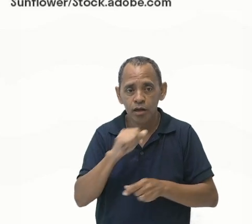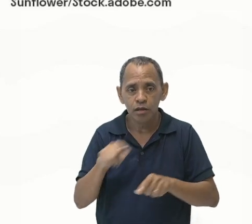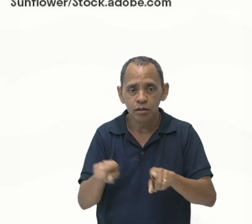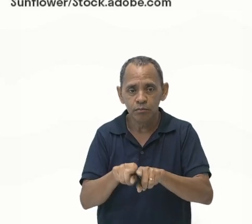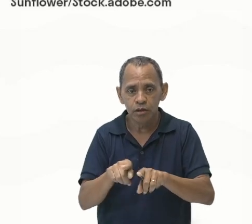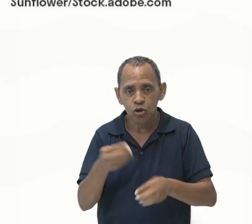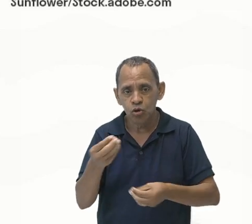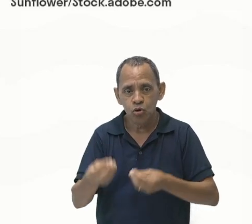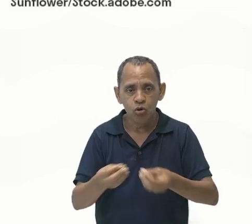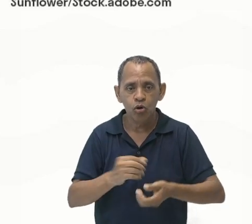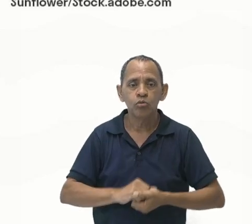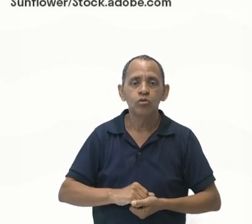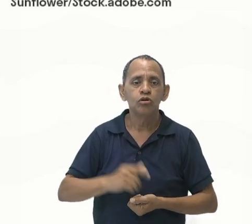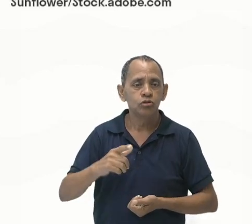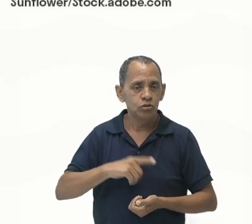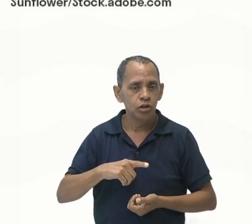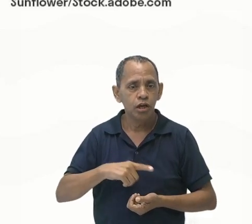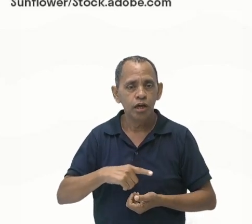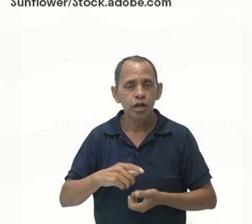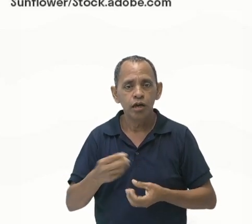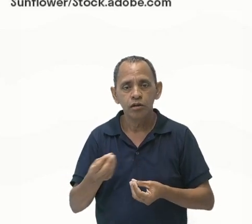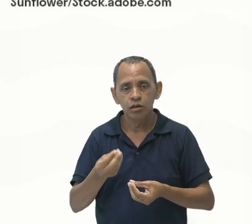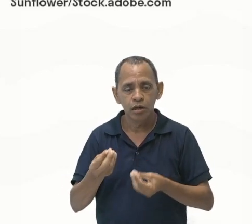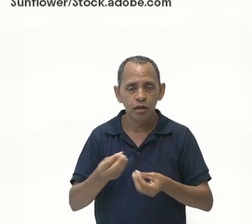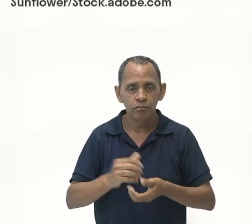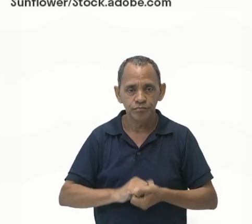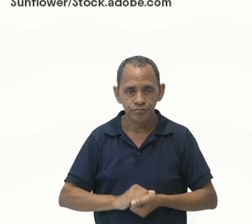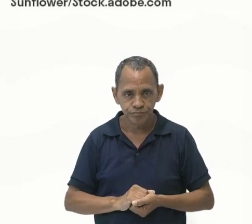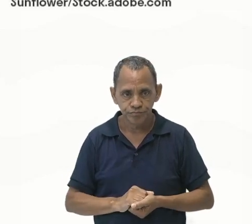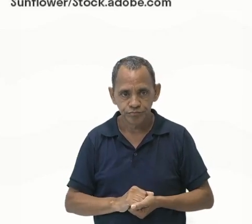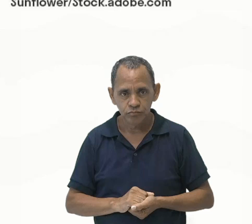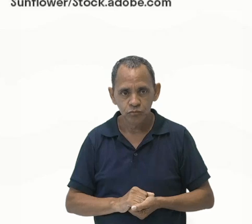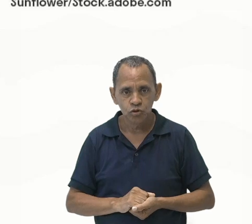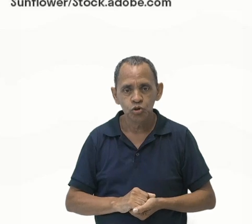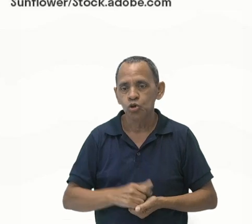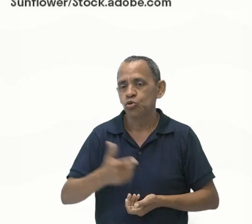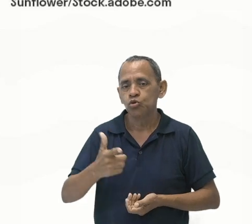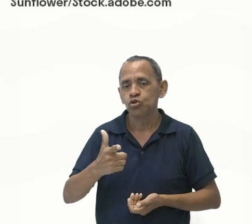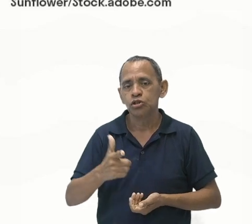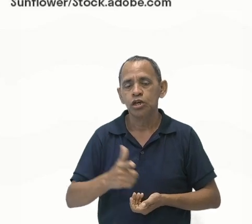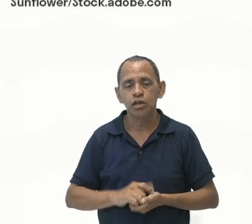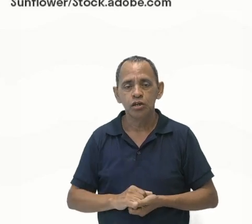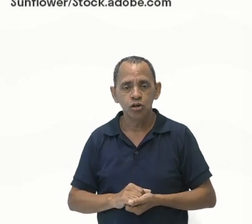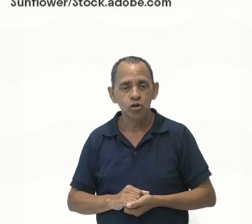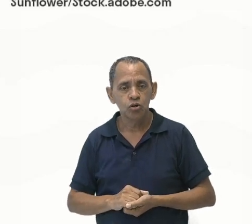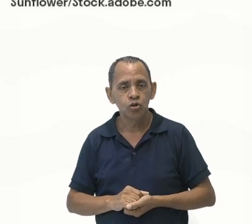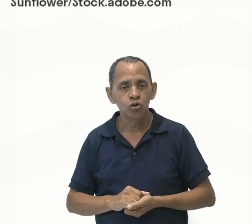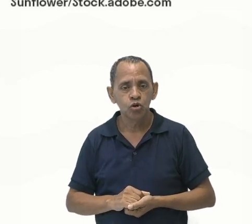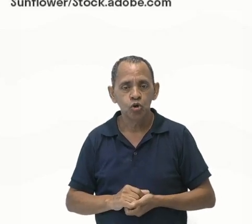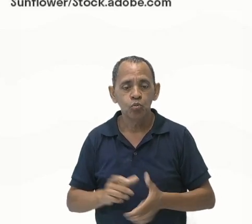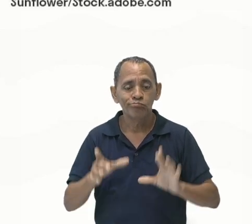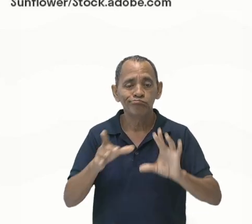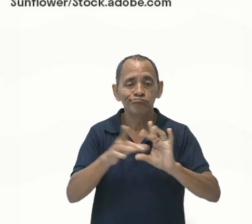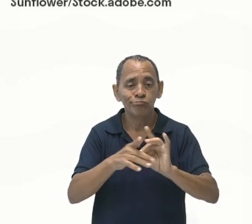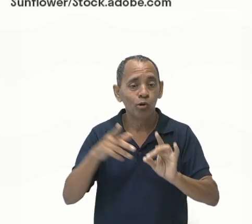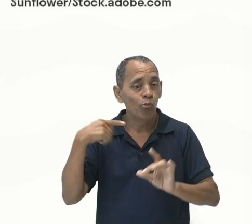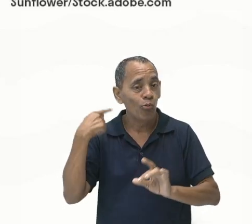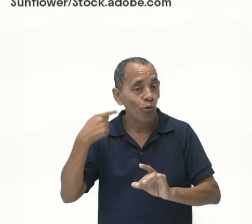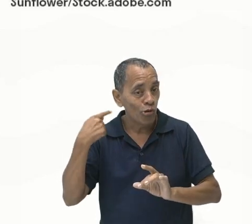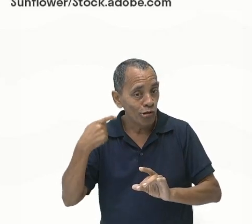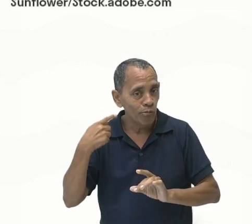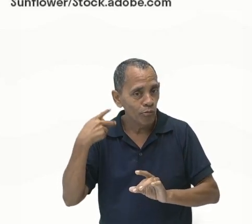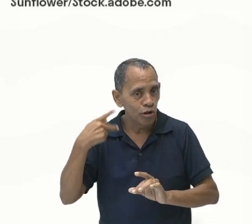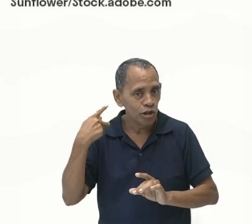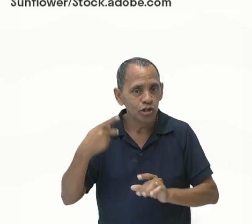que é o estágio mais avançado de bloco econômico que a gente tem hoje. A gente ainda não tem uma união política de fato,